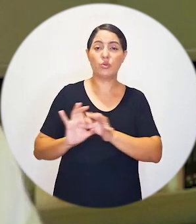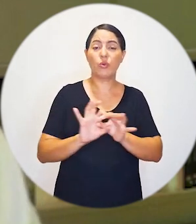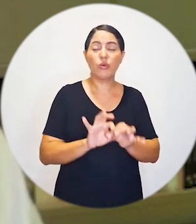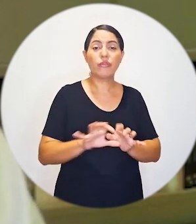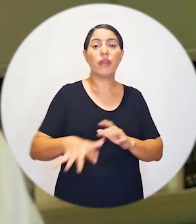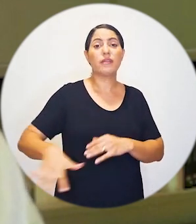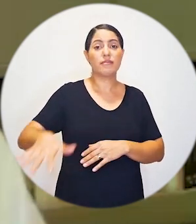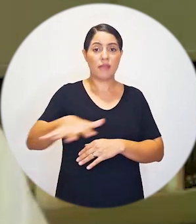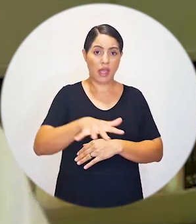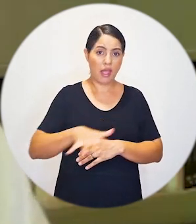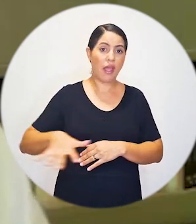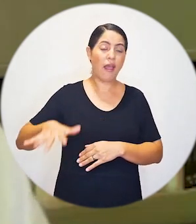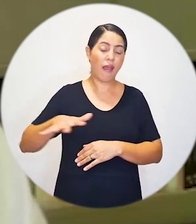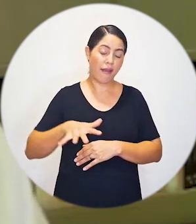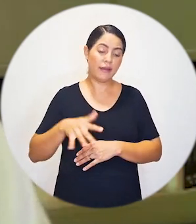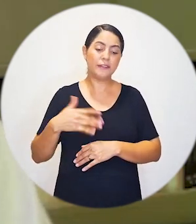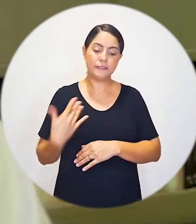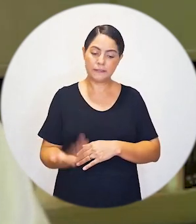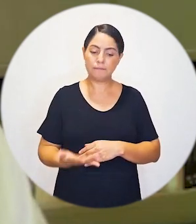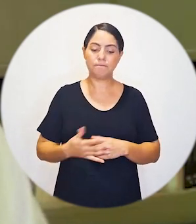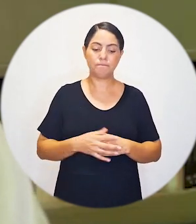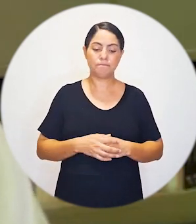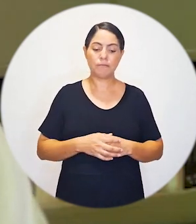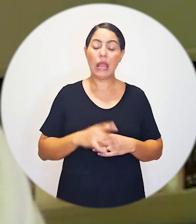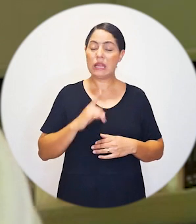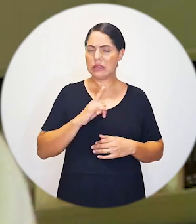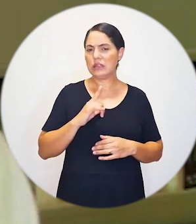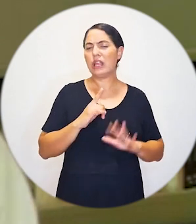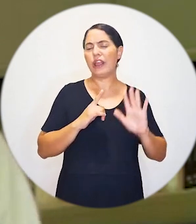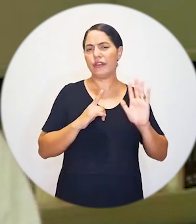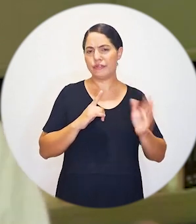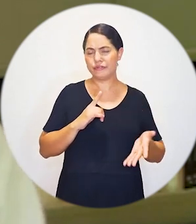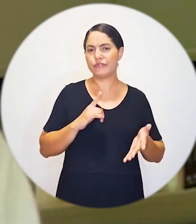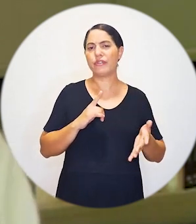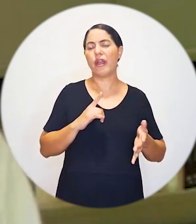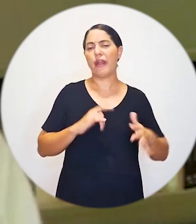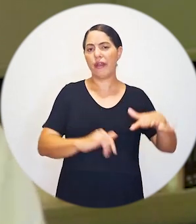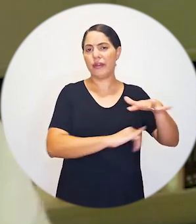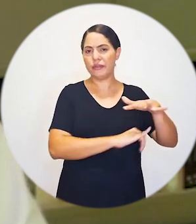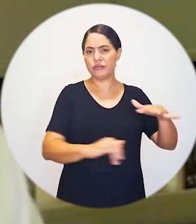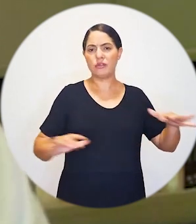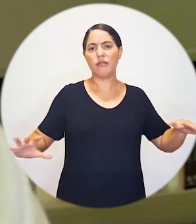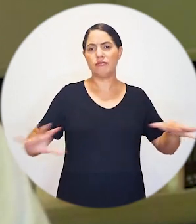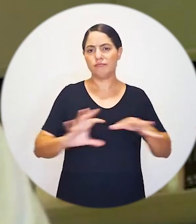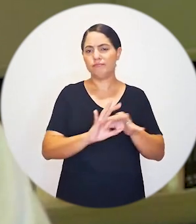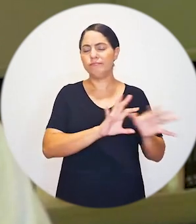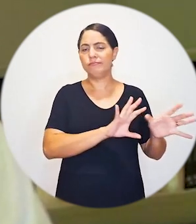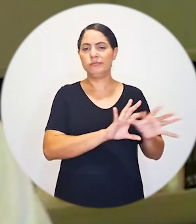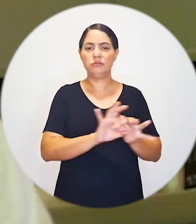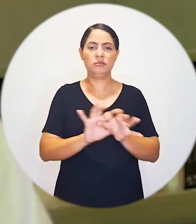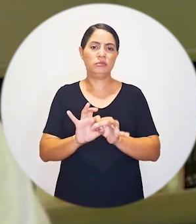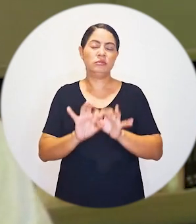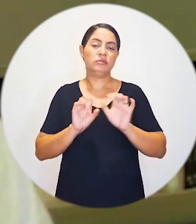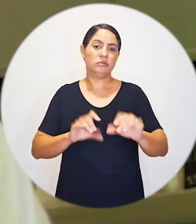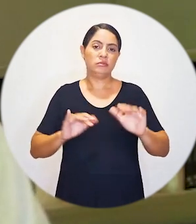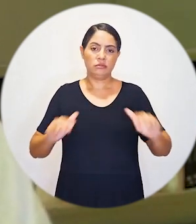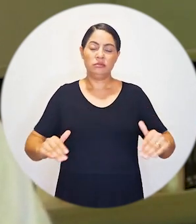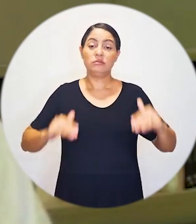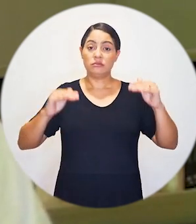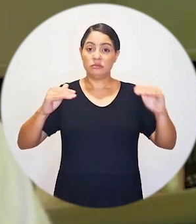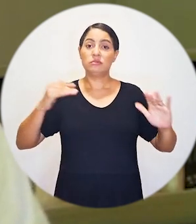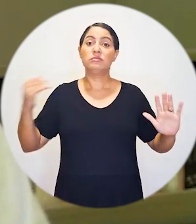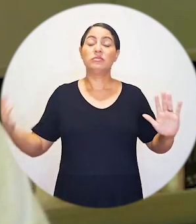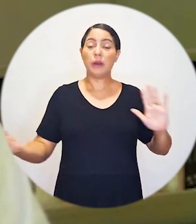representação de classe que tem vinculada, né, diretamente uma instituição de ensino superior. Então, é um